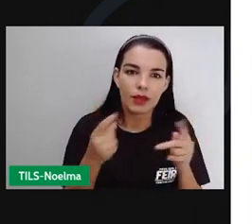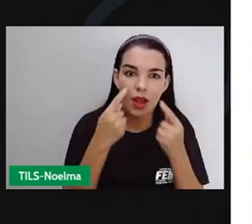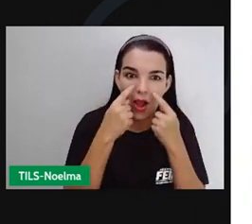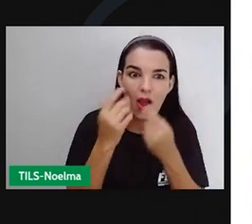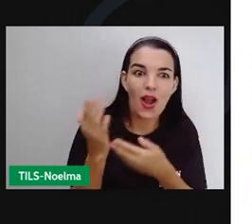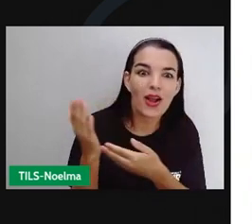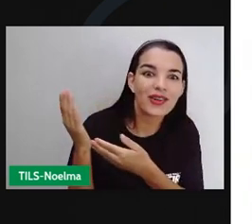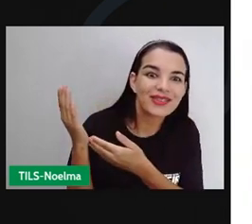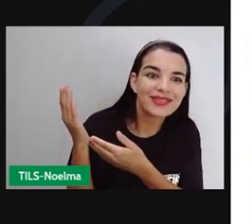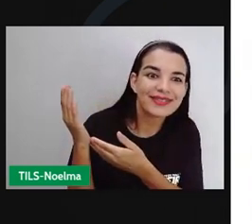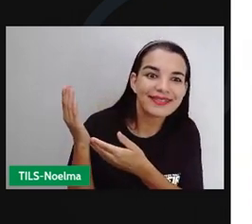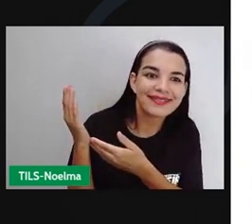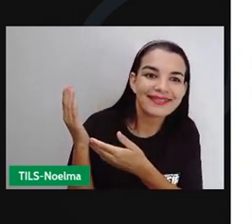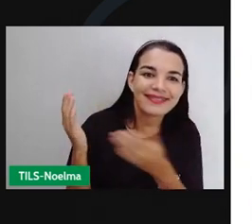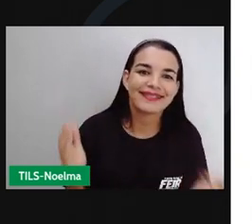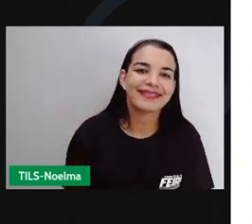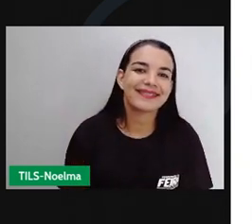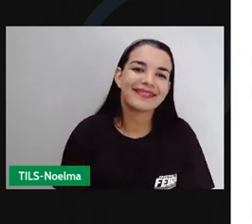pães.